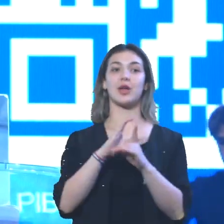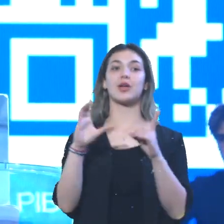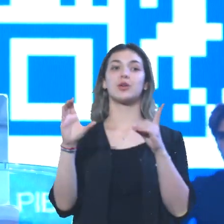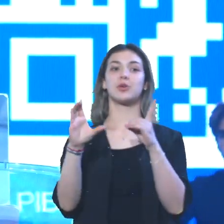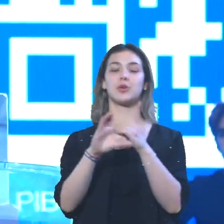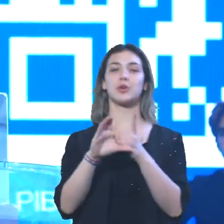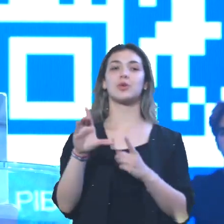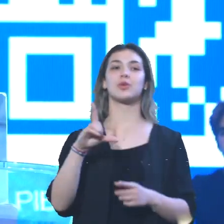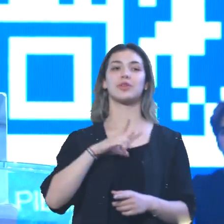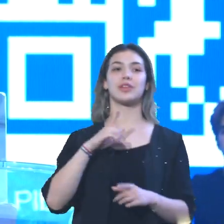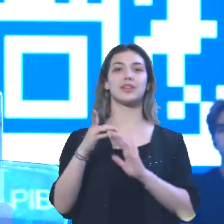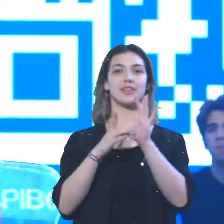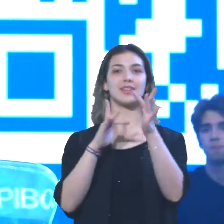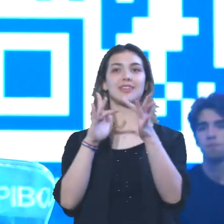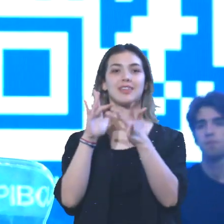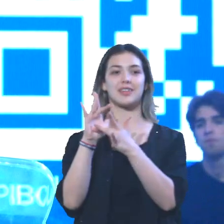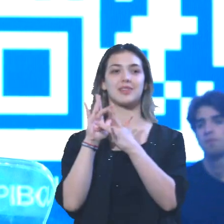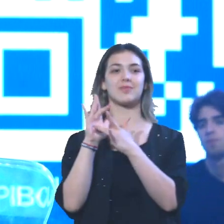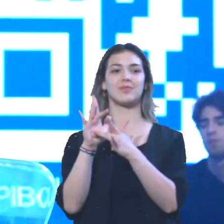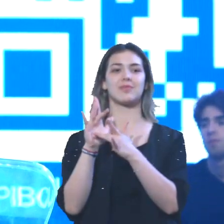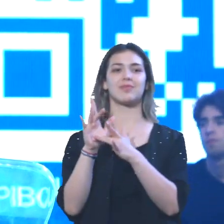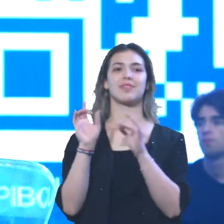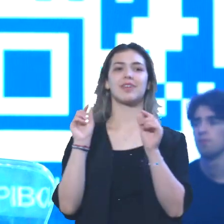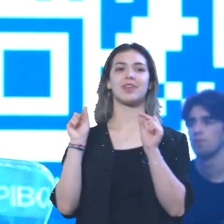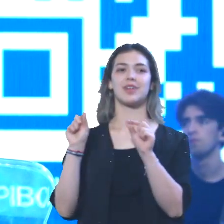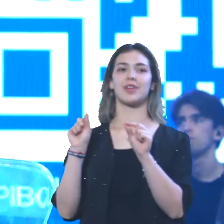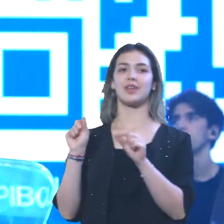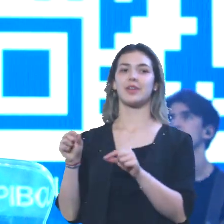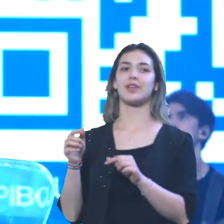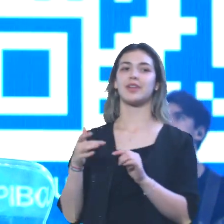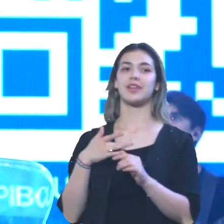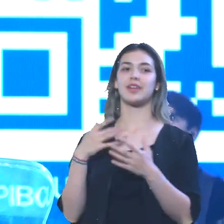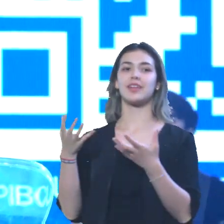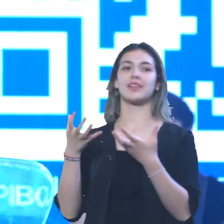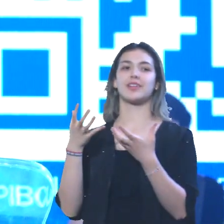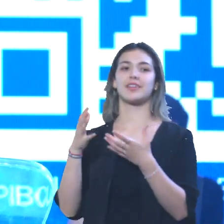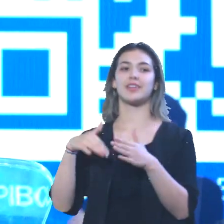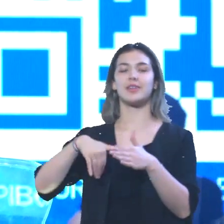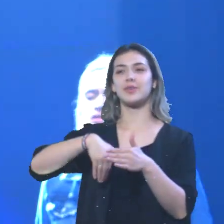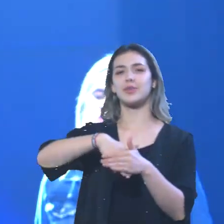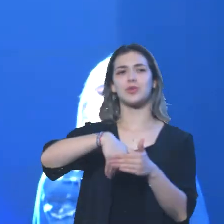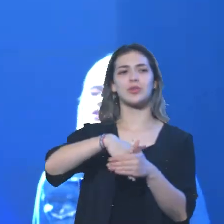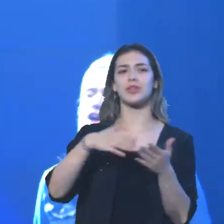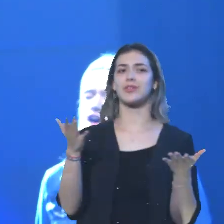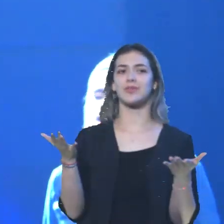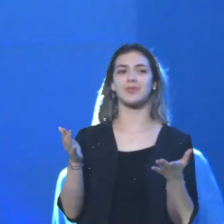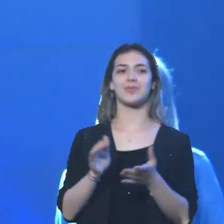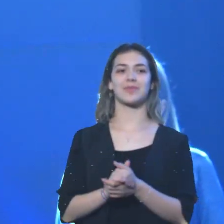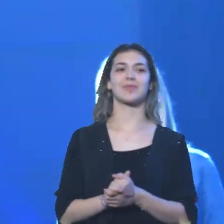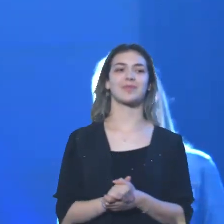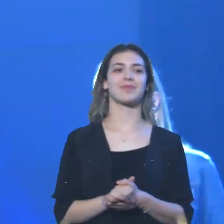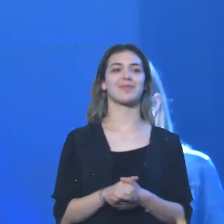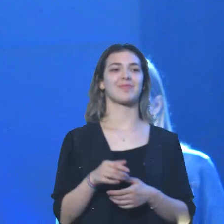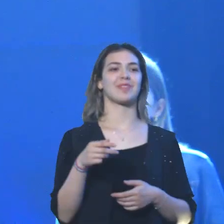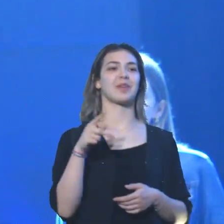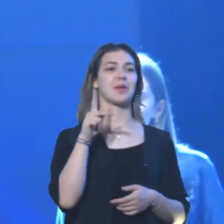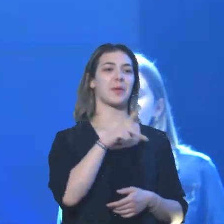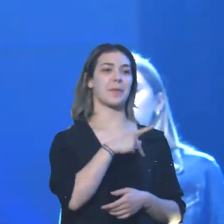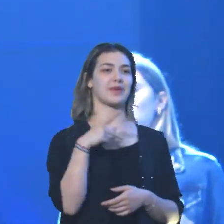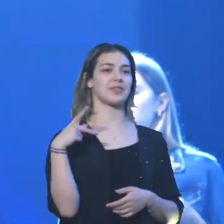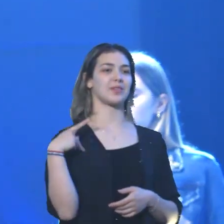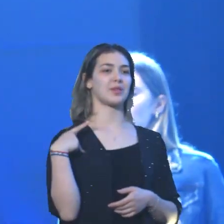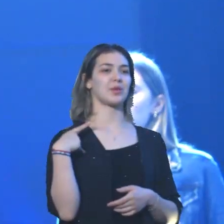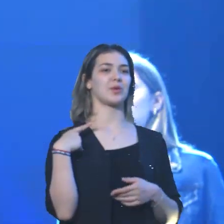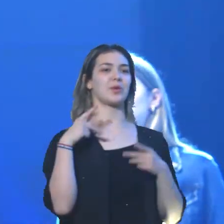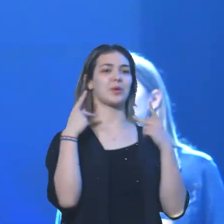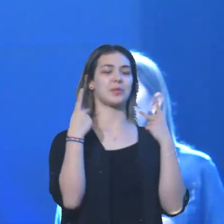Jesus? Eu quero jogar futebol. E o pastor começou a pregar naquela noite, e eu chorei do